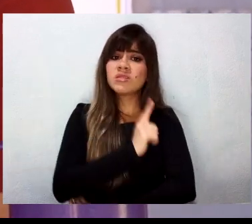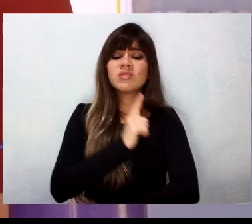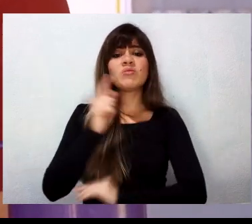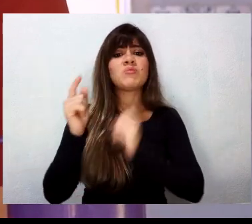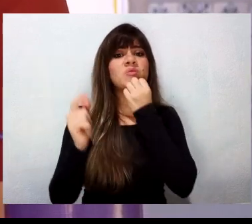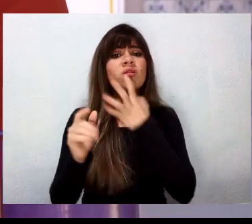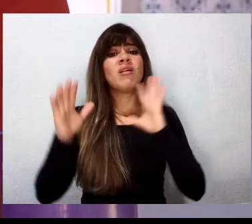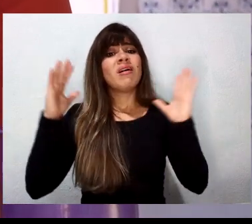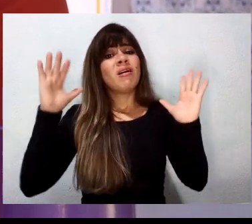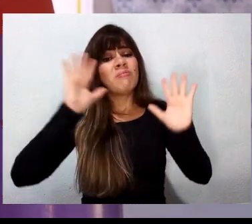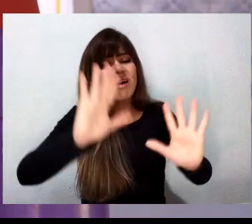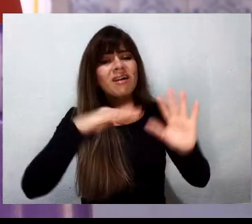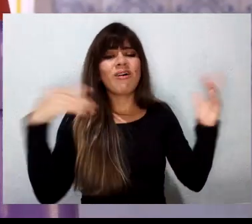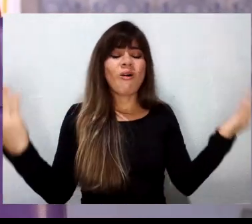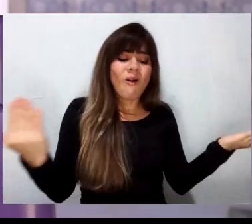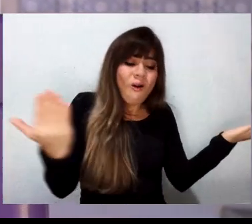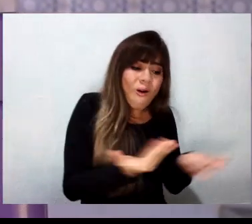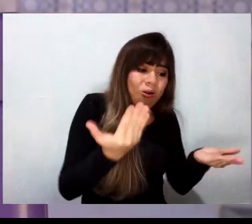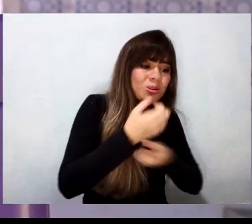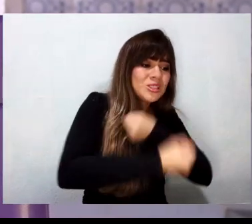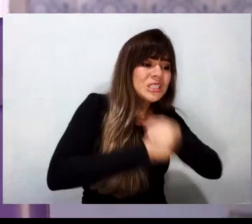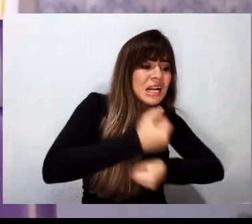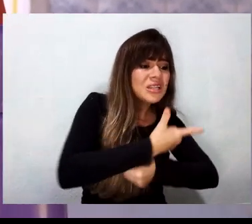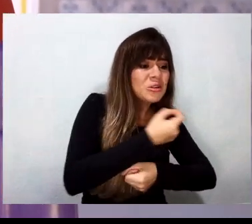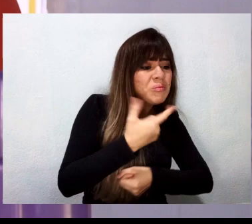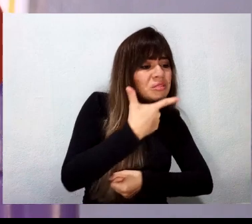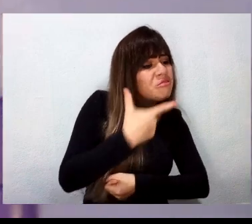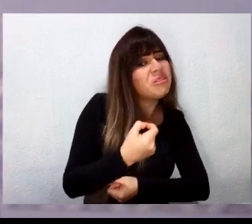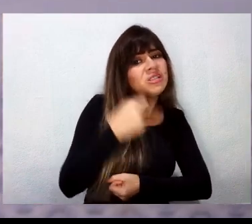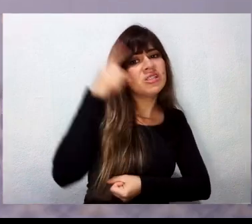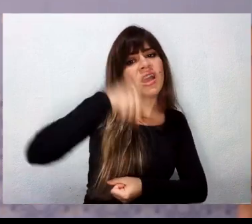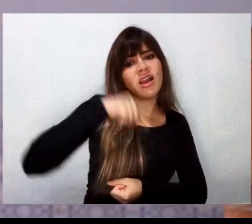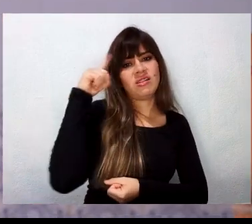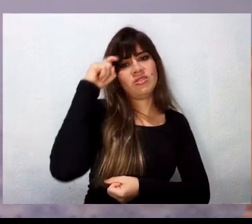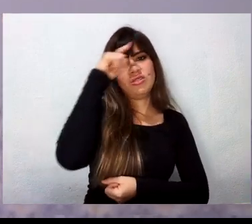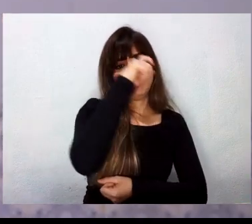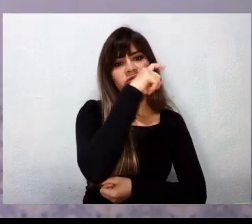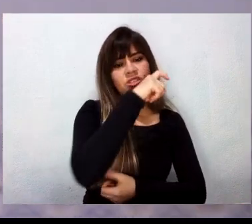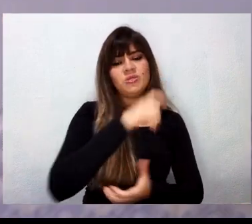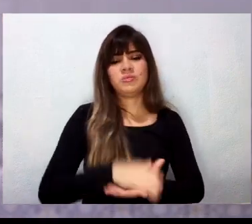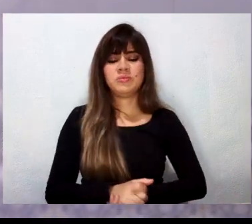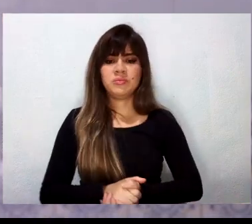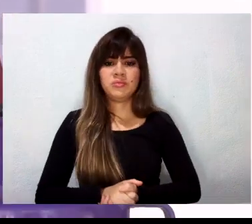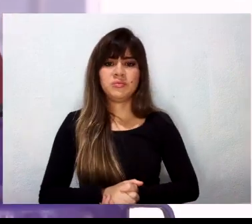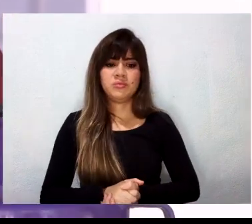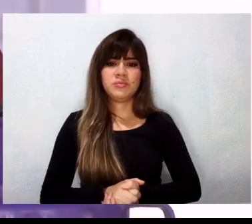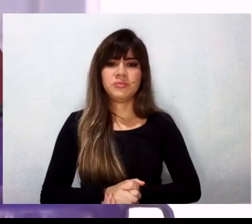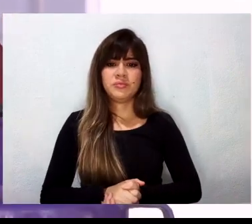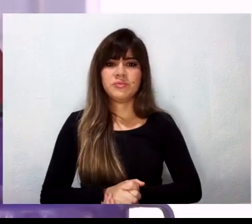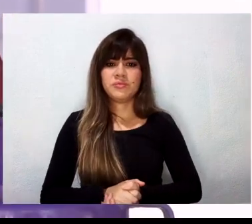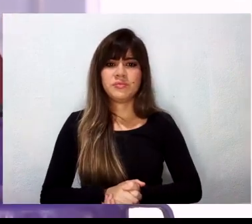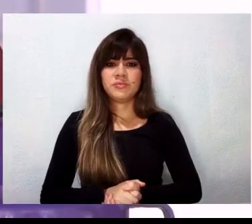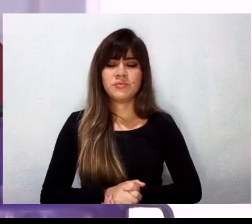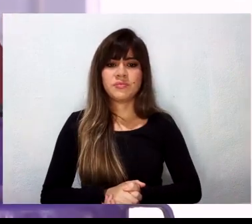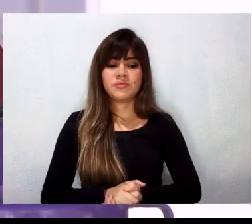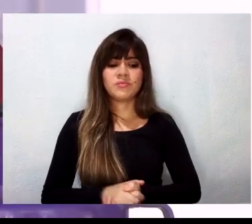que a gente faz, enfim... também ganhasse uma importância, uma repercussão. E quando